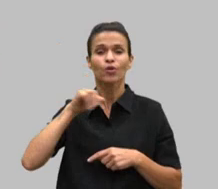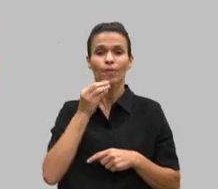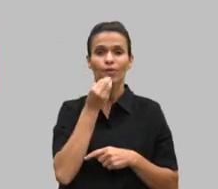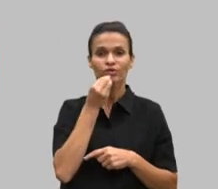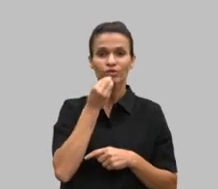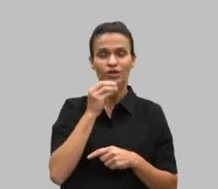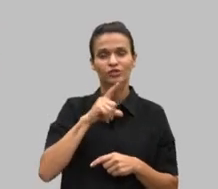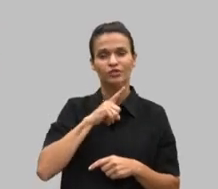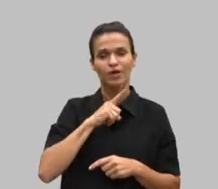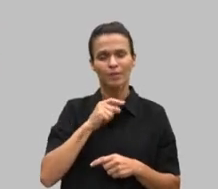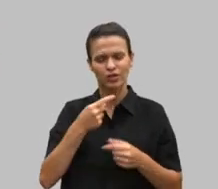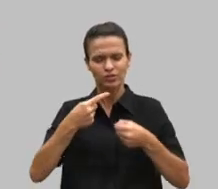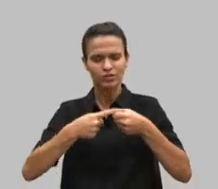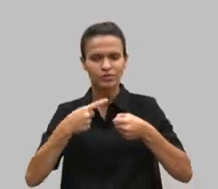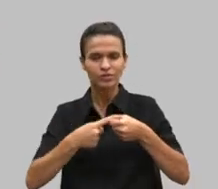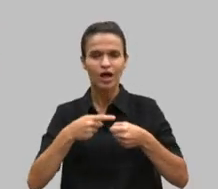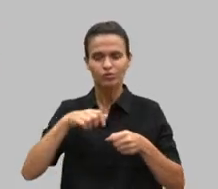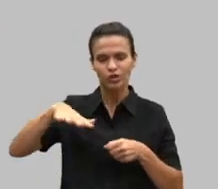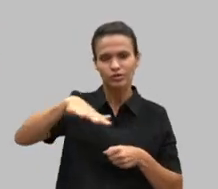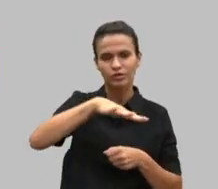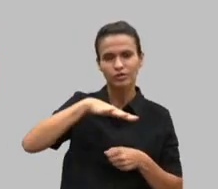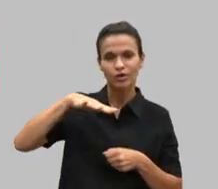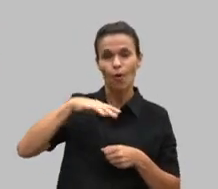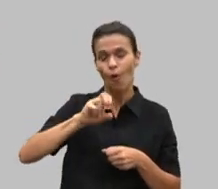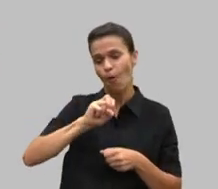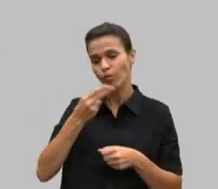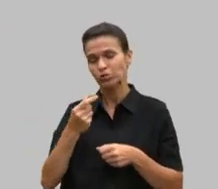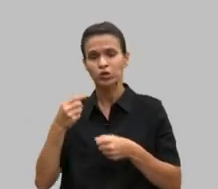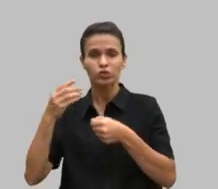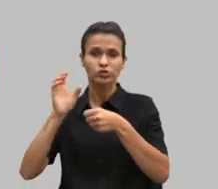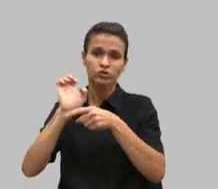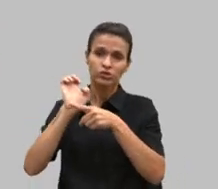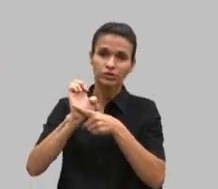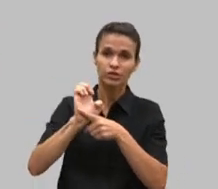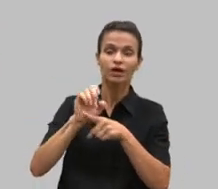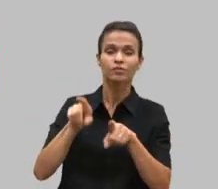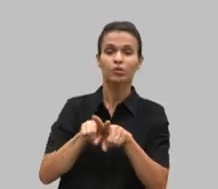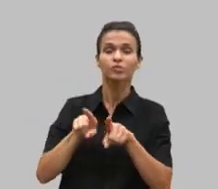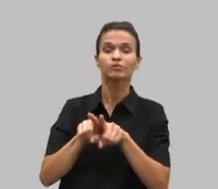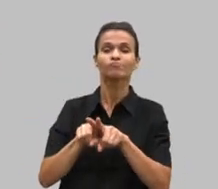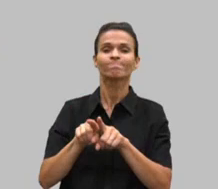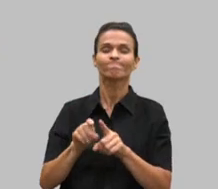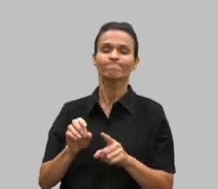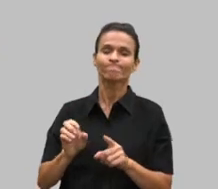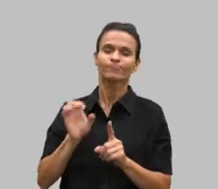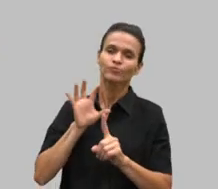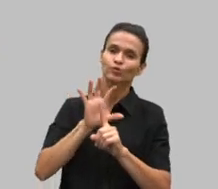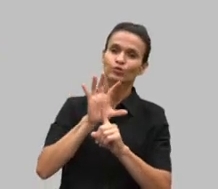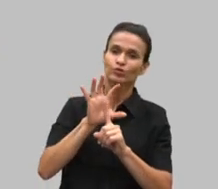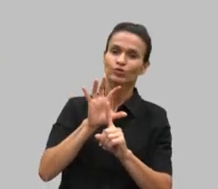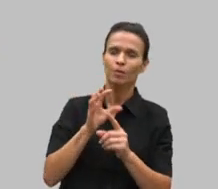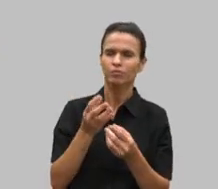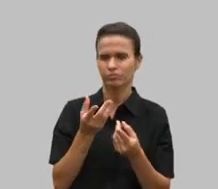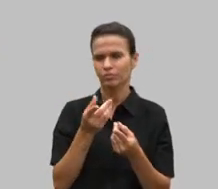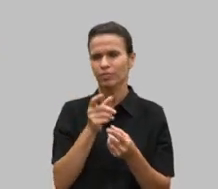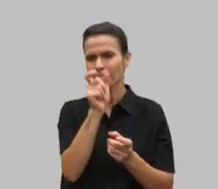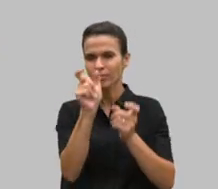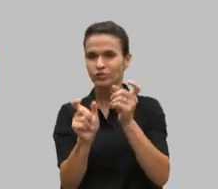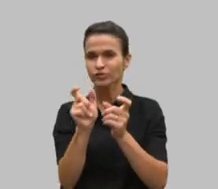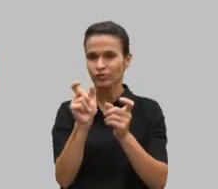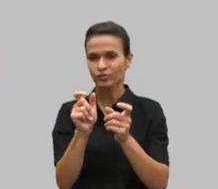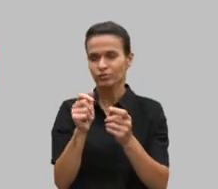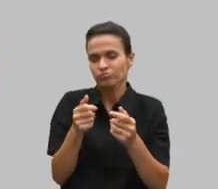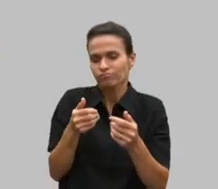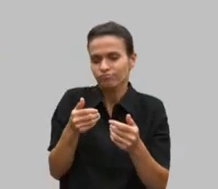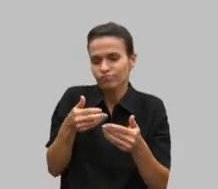nós temos Pelas nossas cidades para nossa região ou para o nosso estado mas também que sirva de inspiração para que muitos aqui se Deus quiser muito em breve é